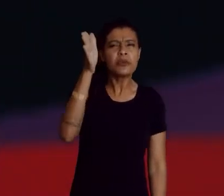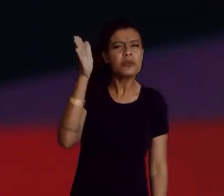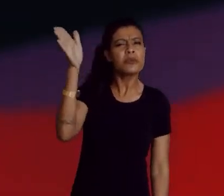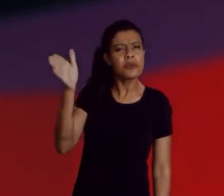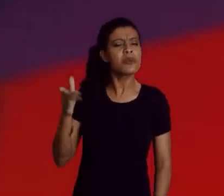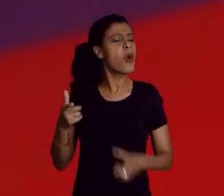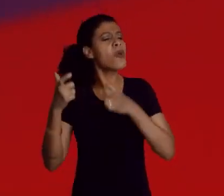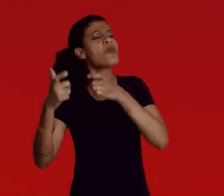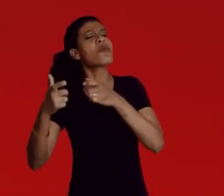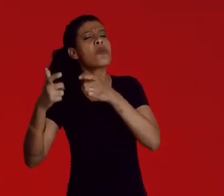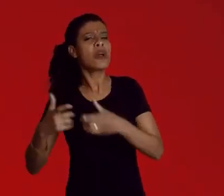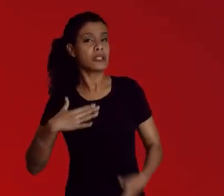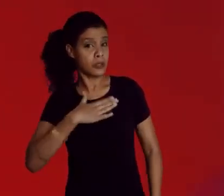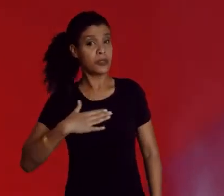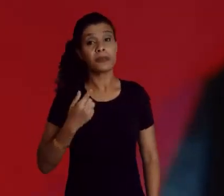bastante com as minhas palestras.